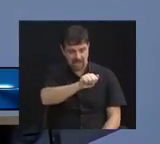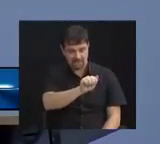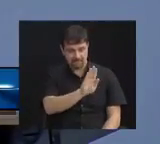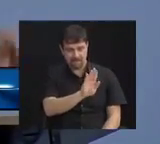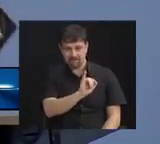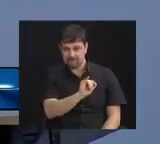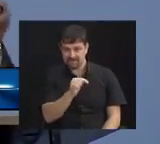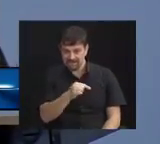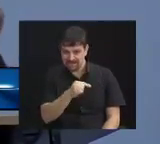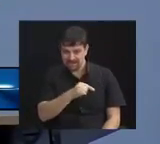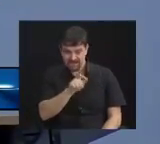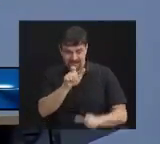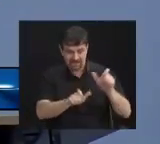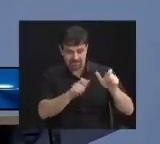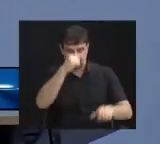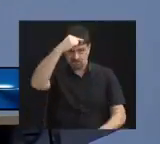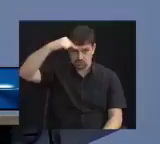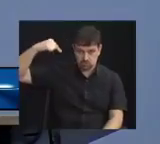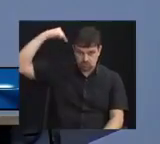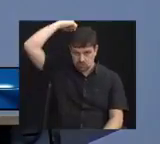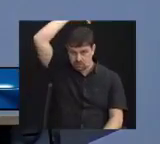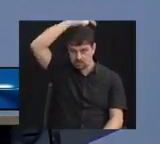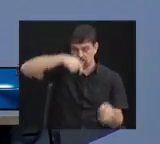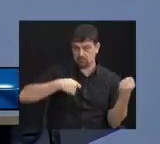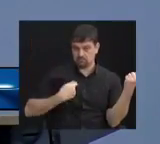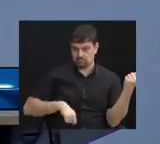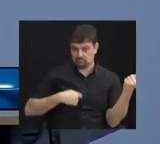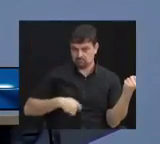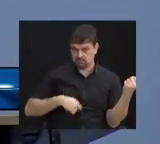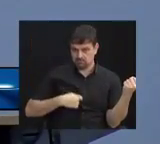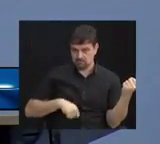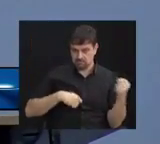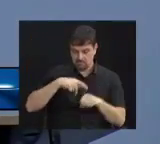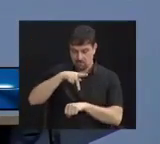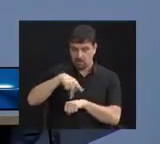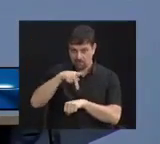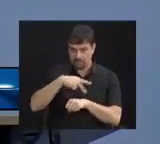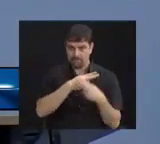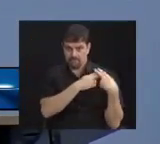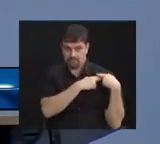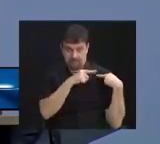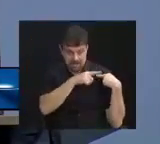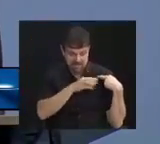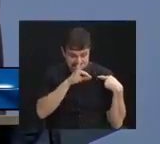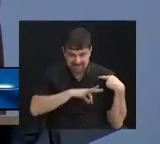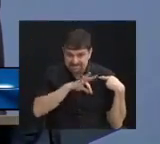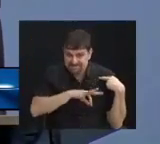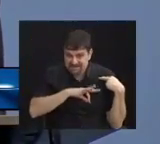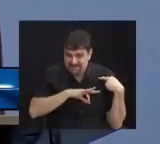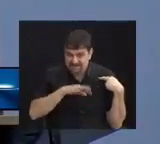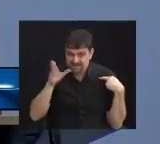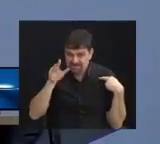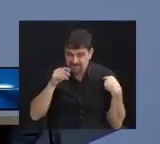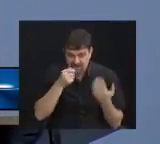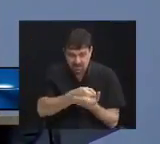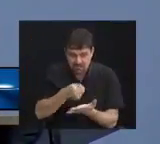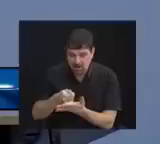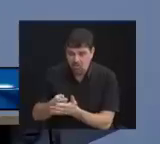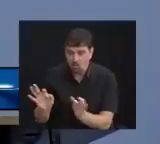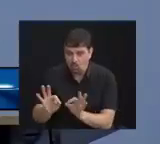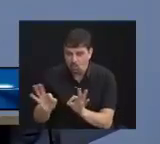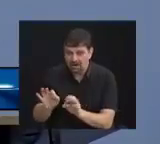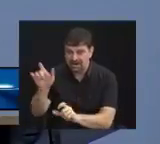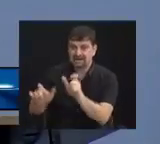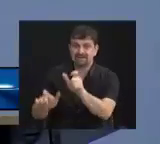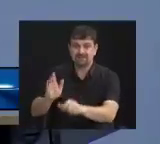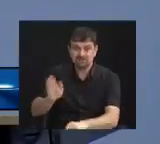mexicanos deixaram de pagar os trabalhadores há muitos meses. Inclusive os trabalhadores com doença